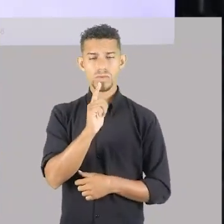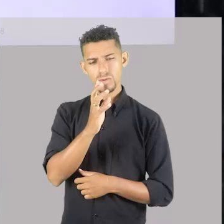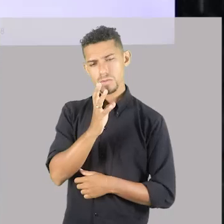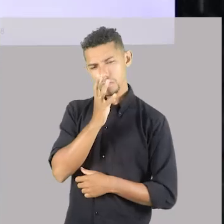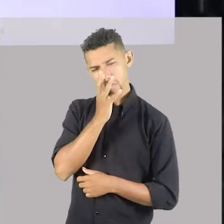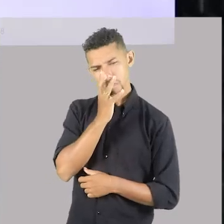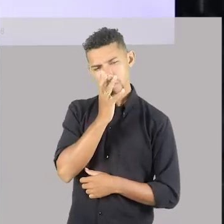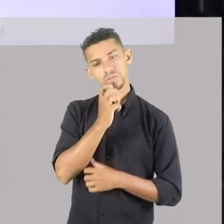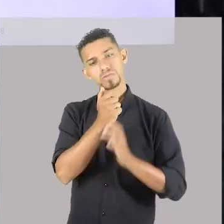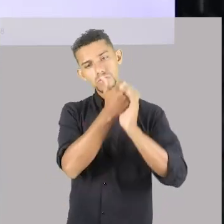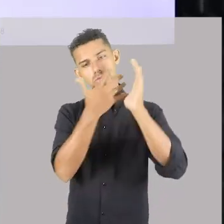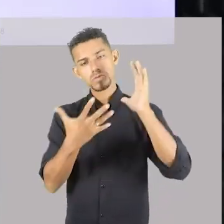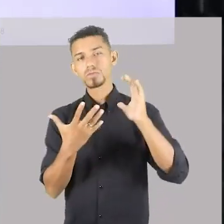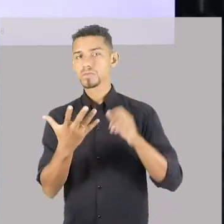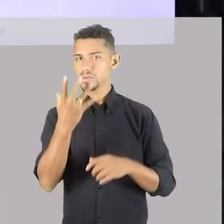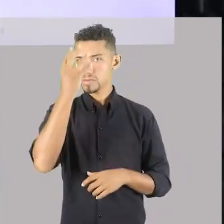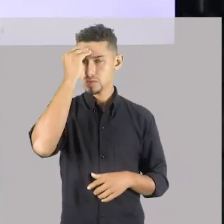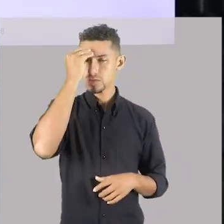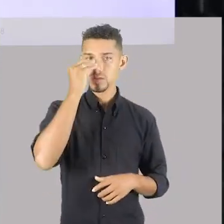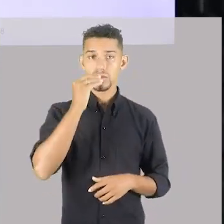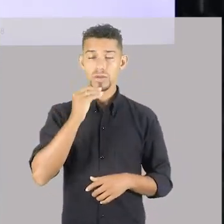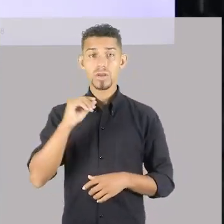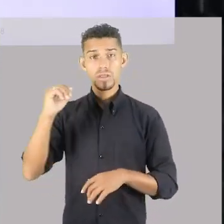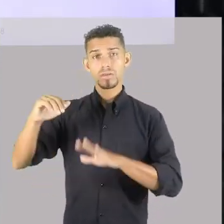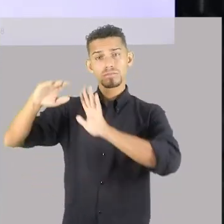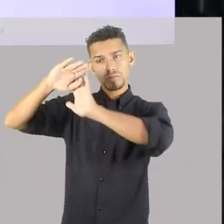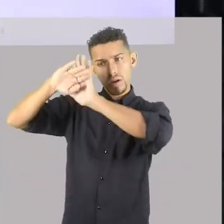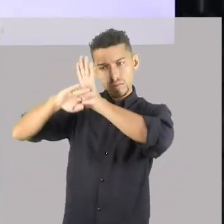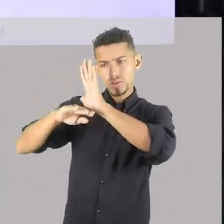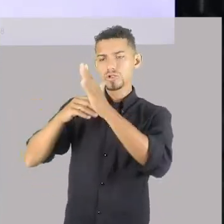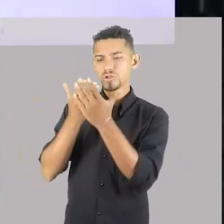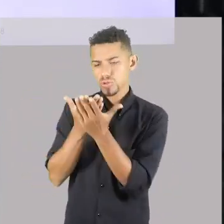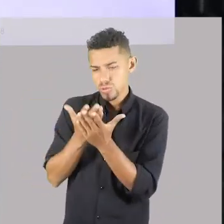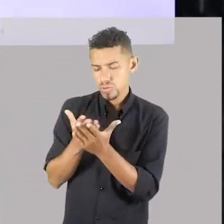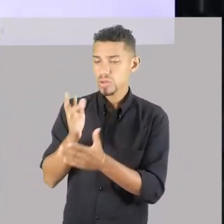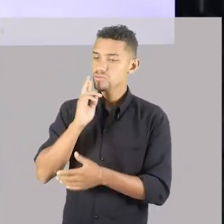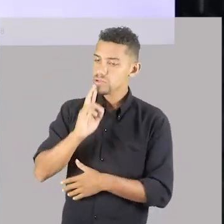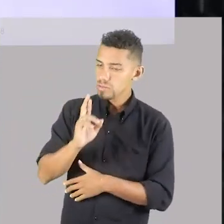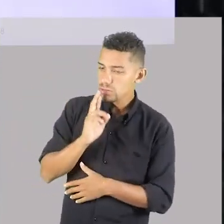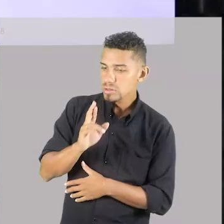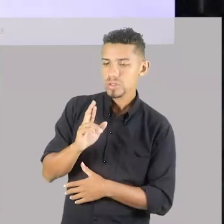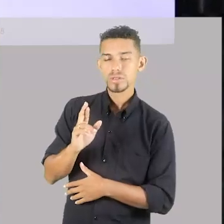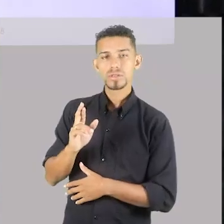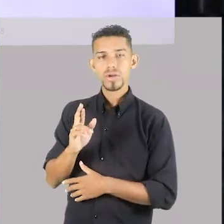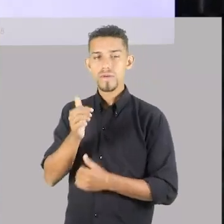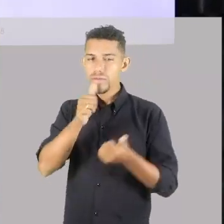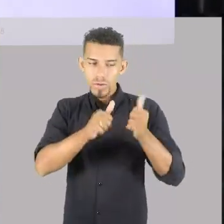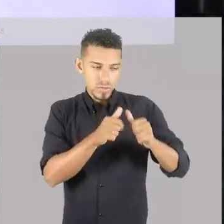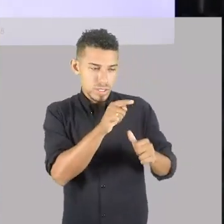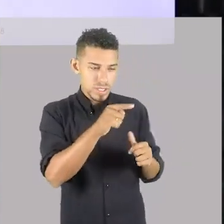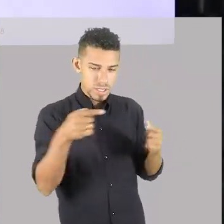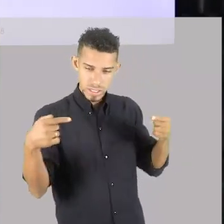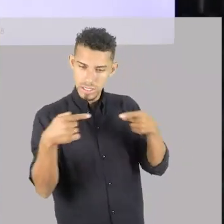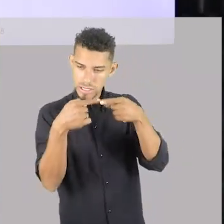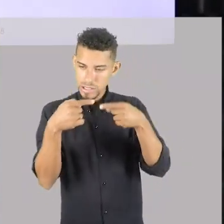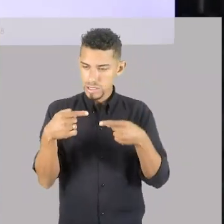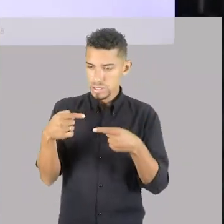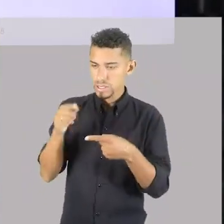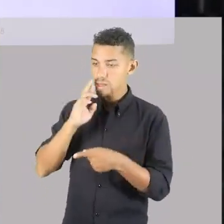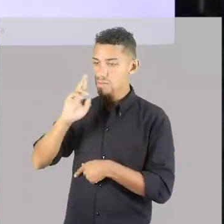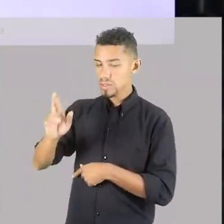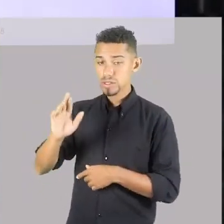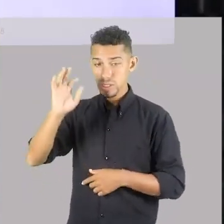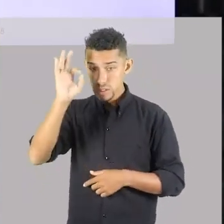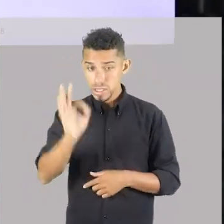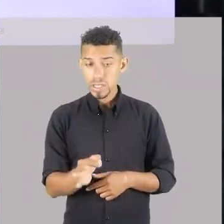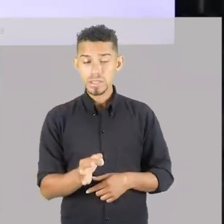dessas características. Façam as questões no plano de estudo, certo? Verifiquem o gabarito, são questões